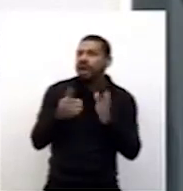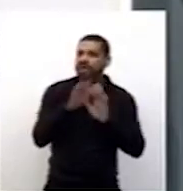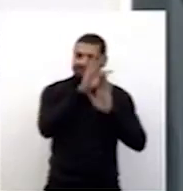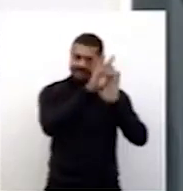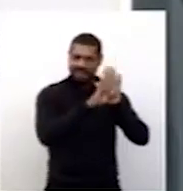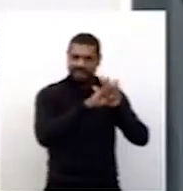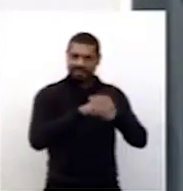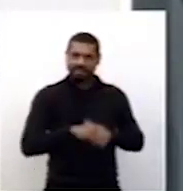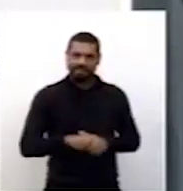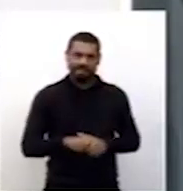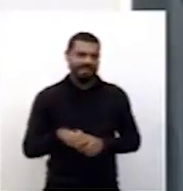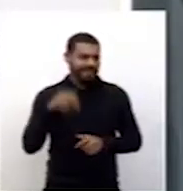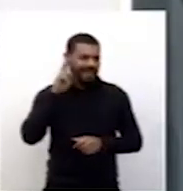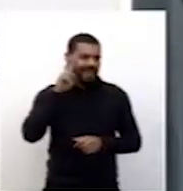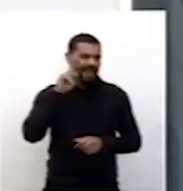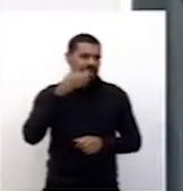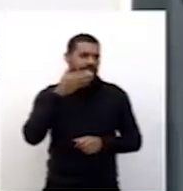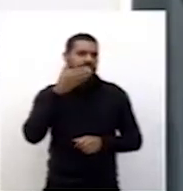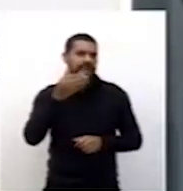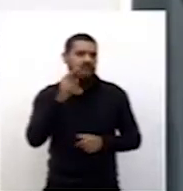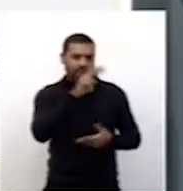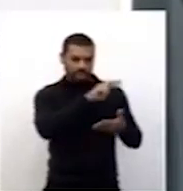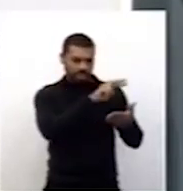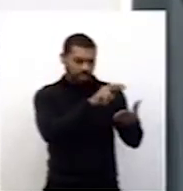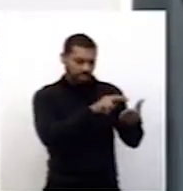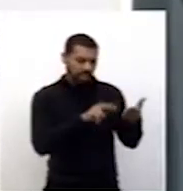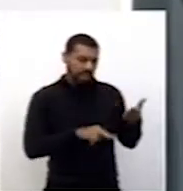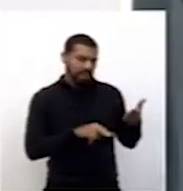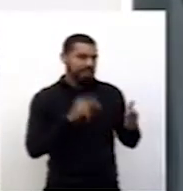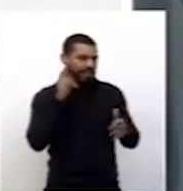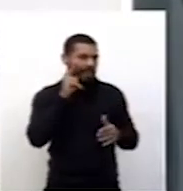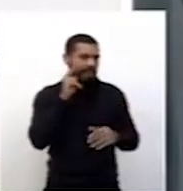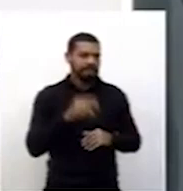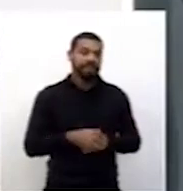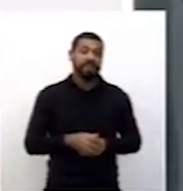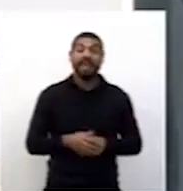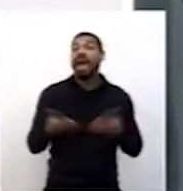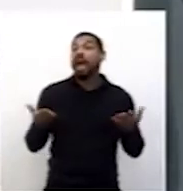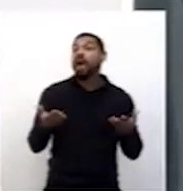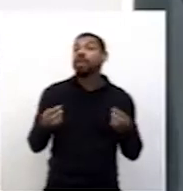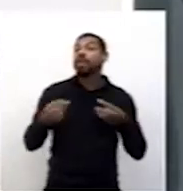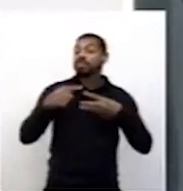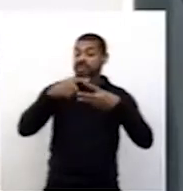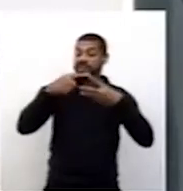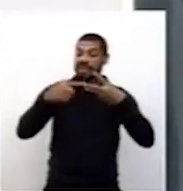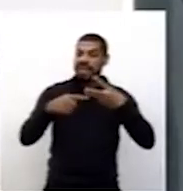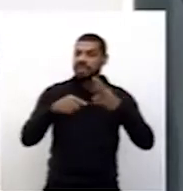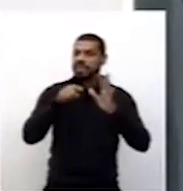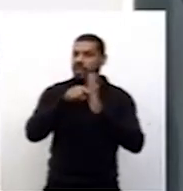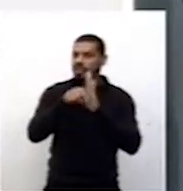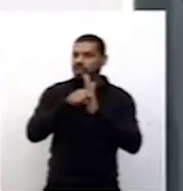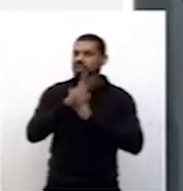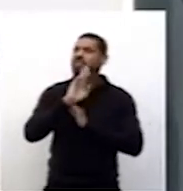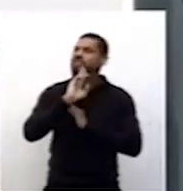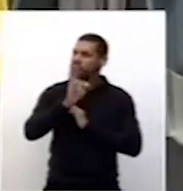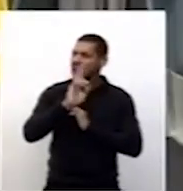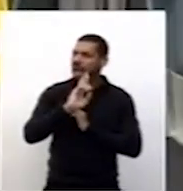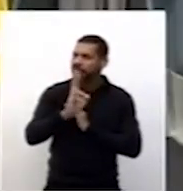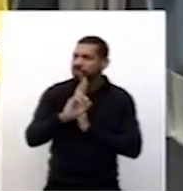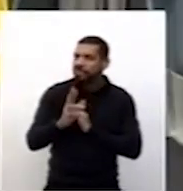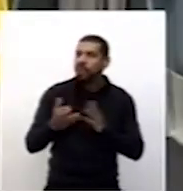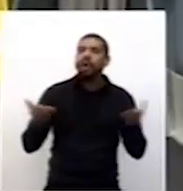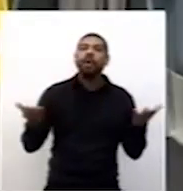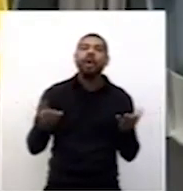texto. Eu já tinha pedido para vocês darem uma lida superficial no texto. Eu tenho 3 perguntinhas que vocês já responderam.